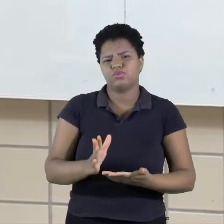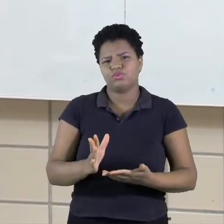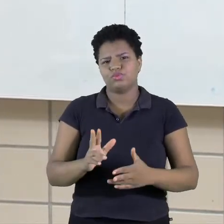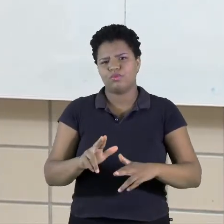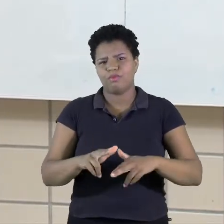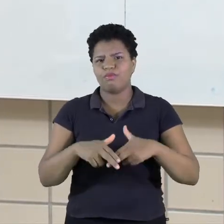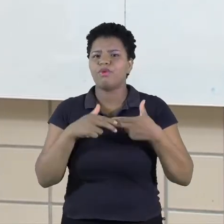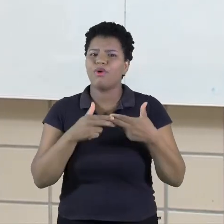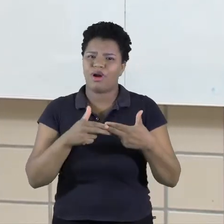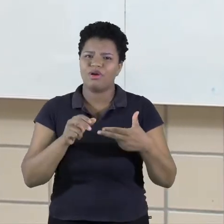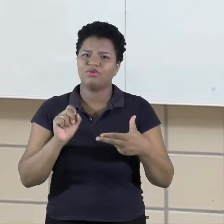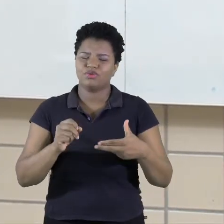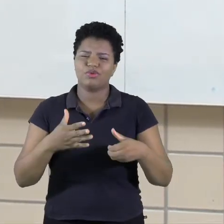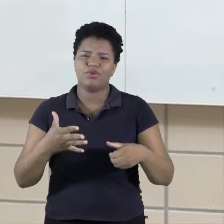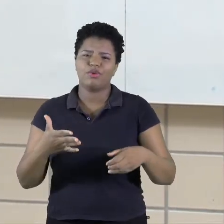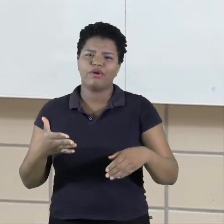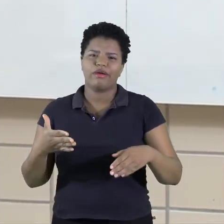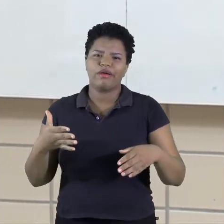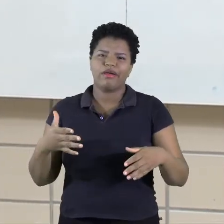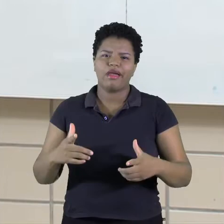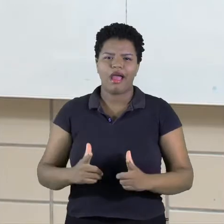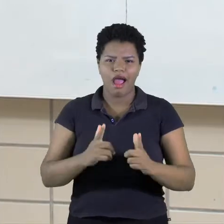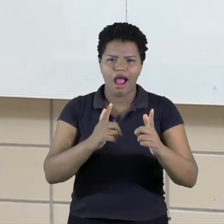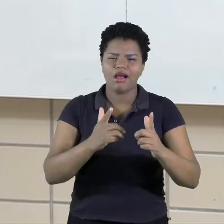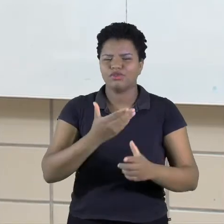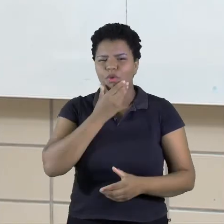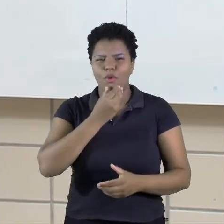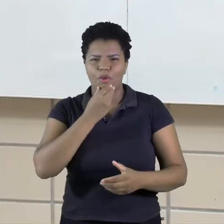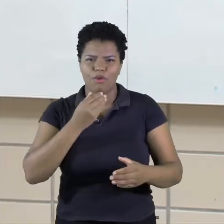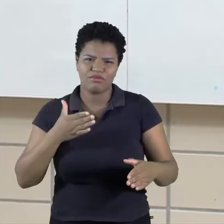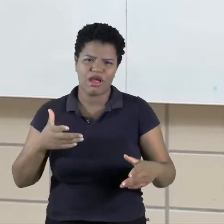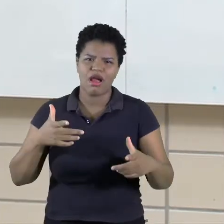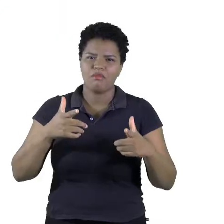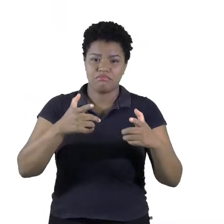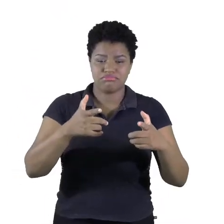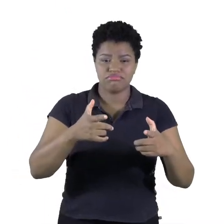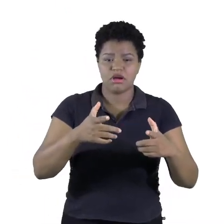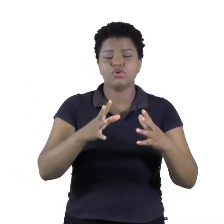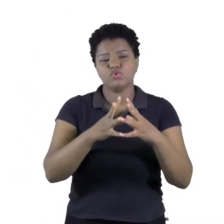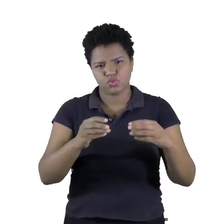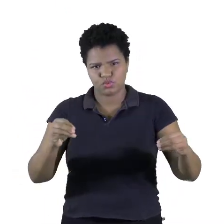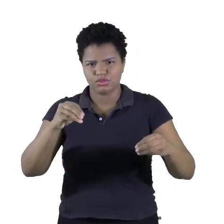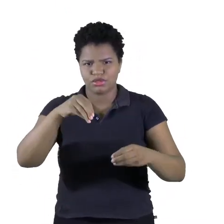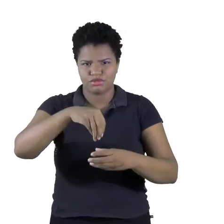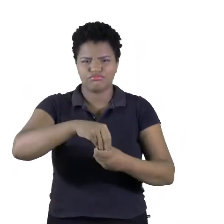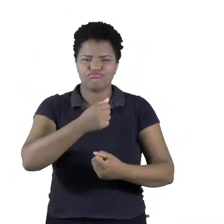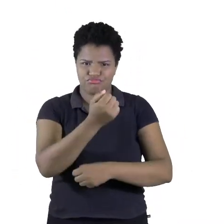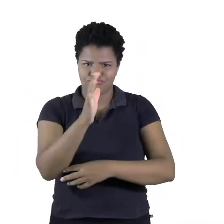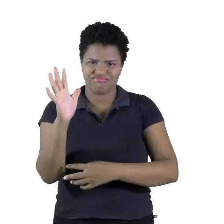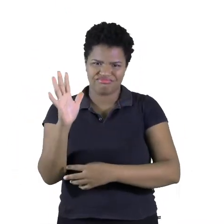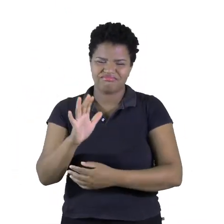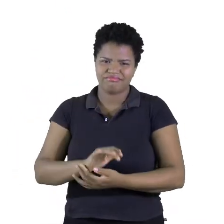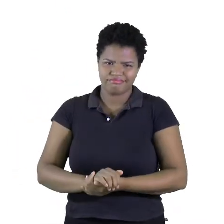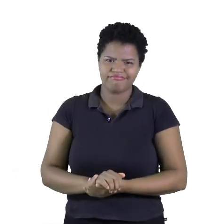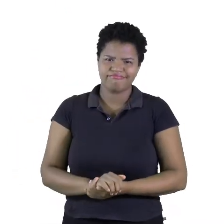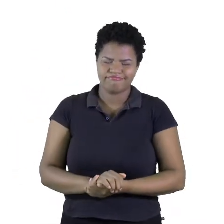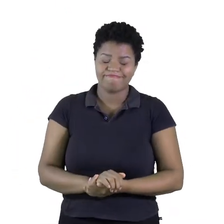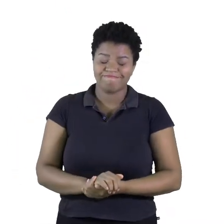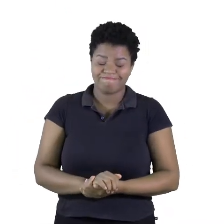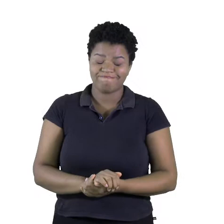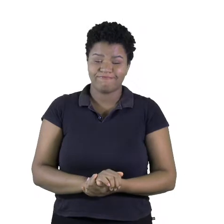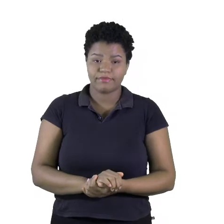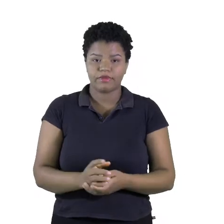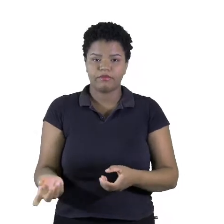interferência do homem, tá, pela caça, sumiram do nosso meio ambiente. Mas antes da gente voltar ao assunto